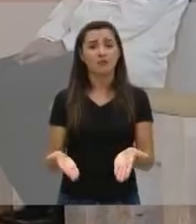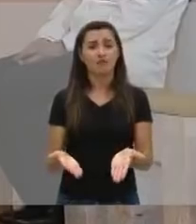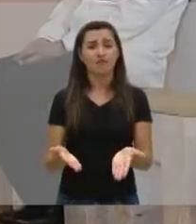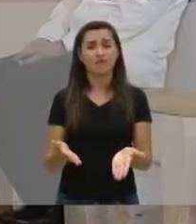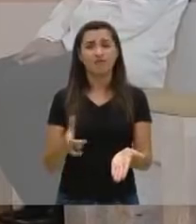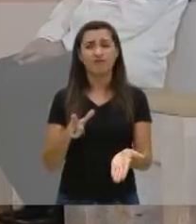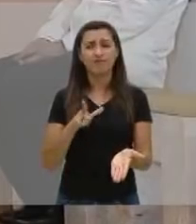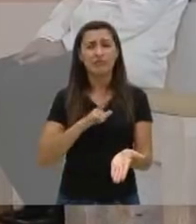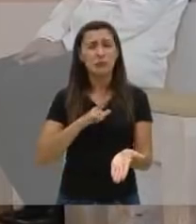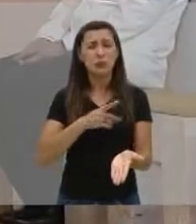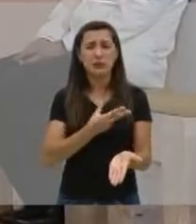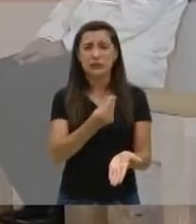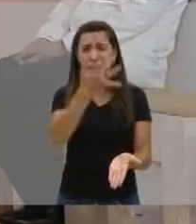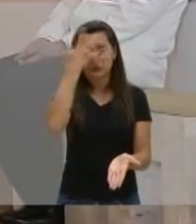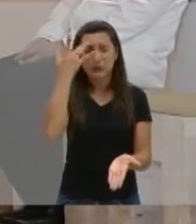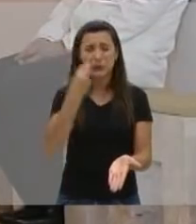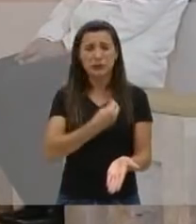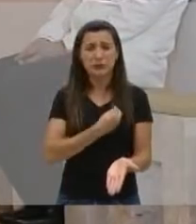sendo ceifada,